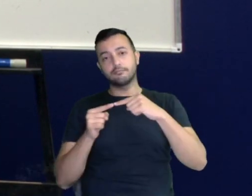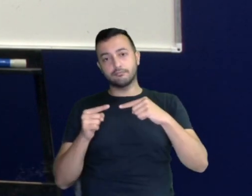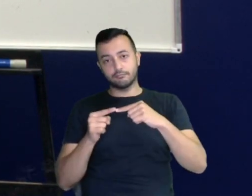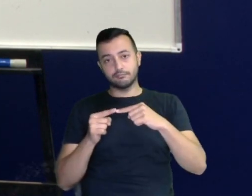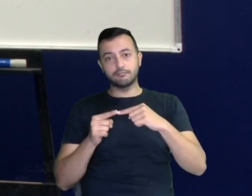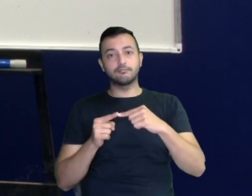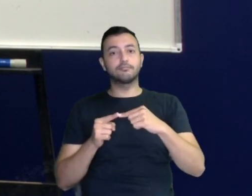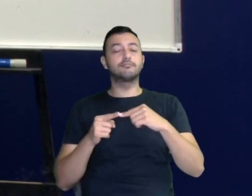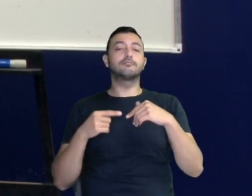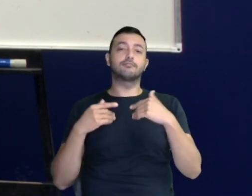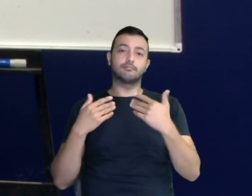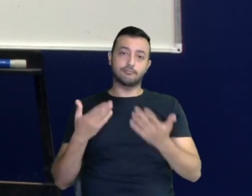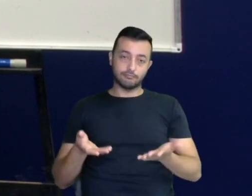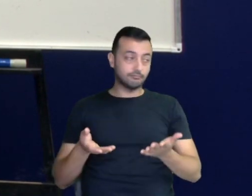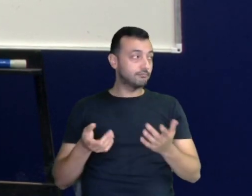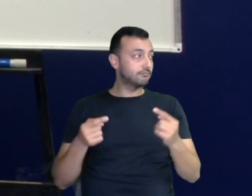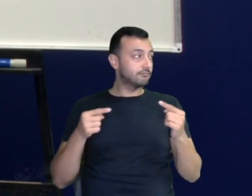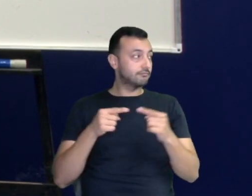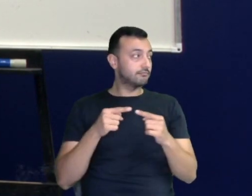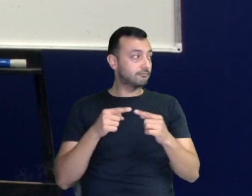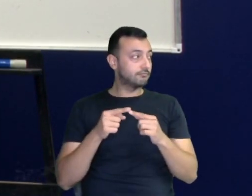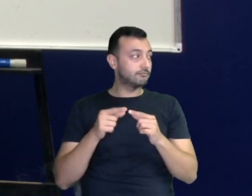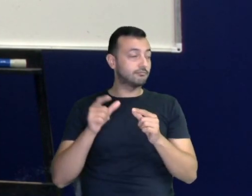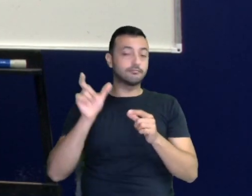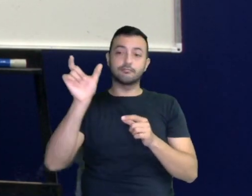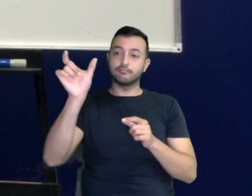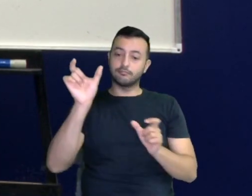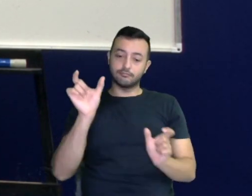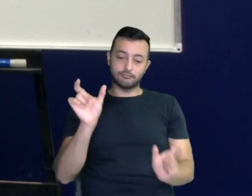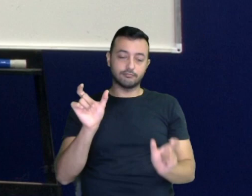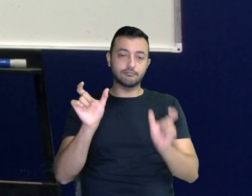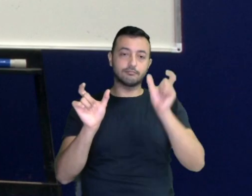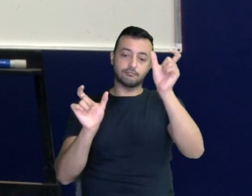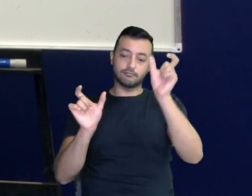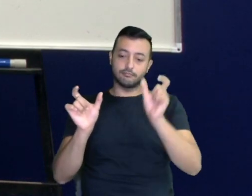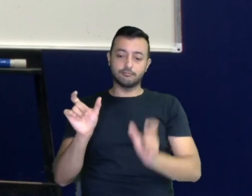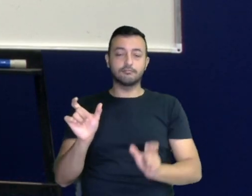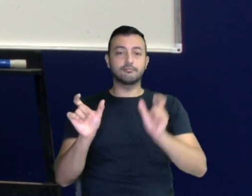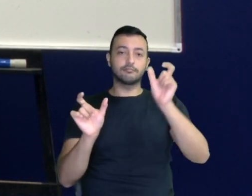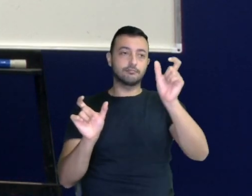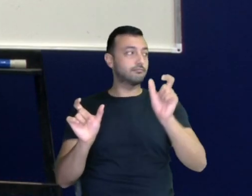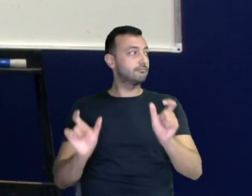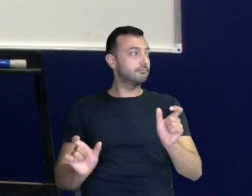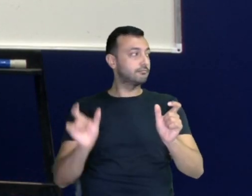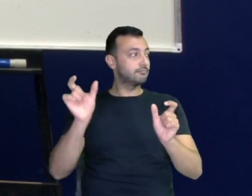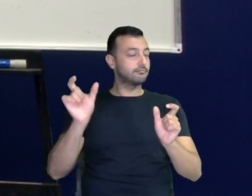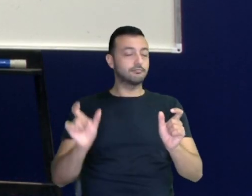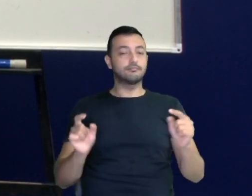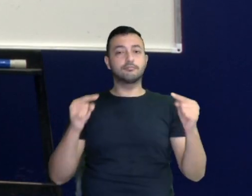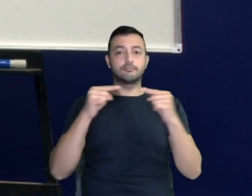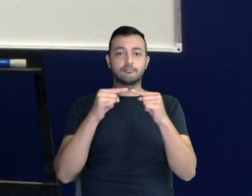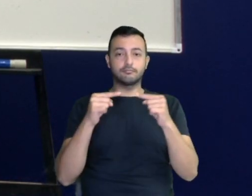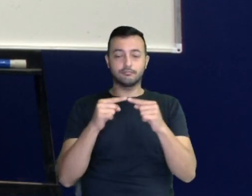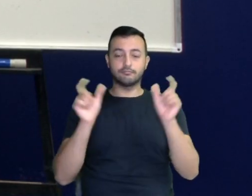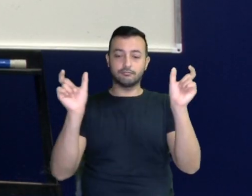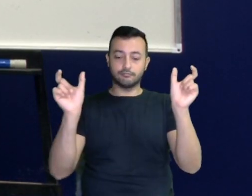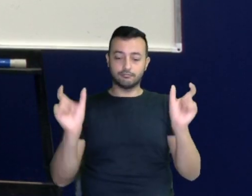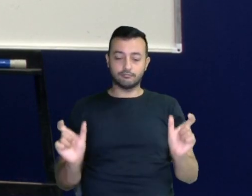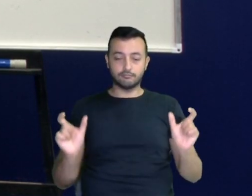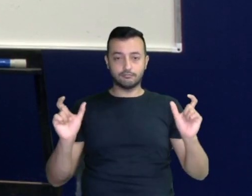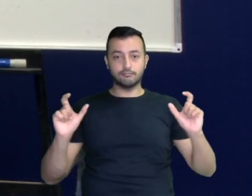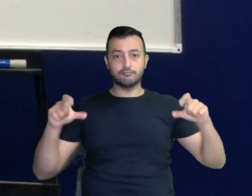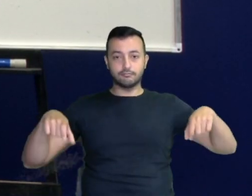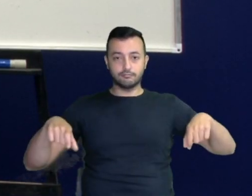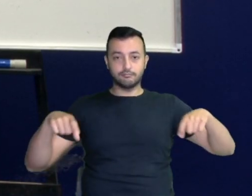seja, este segmento é proporcional a este segmento é proporcional a este, é uma das